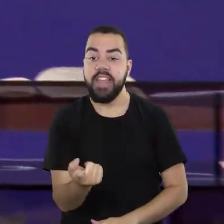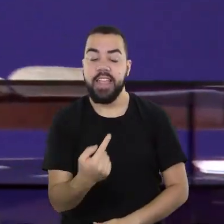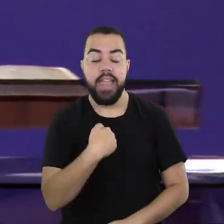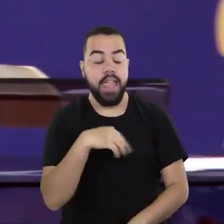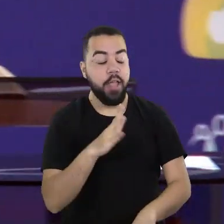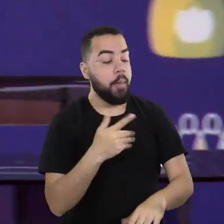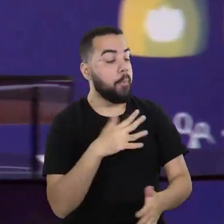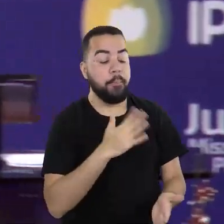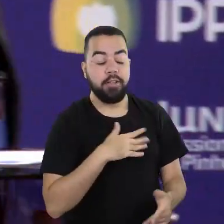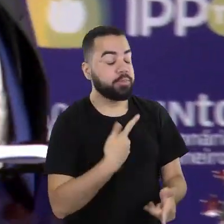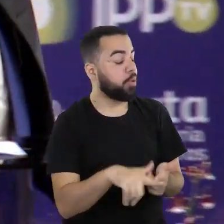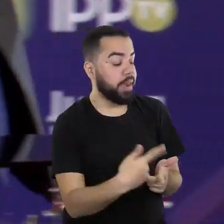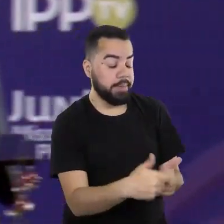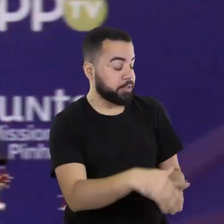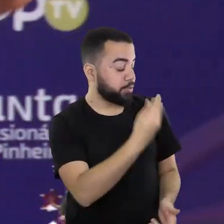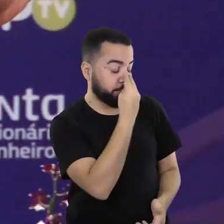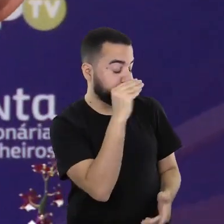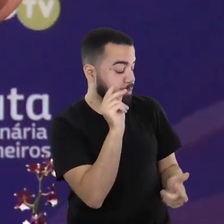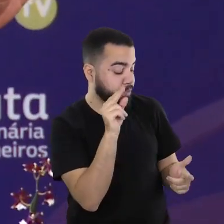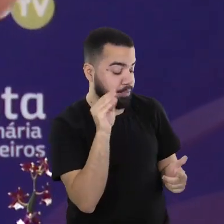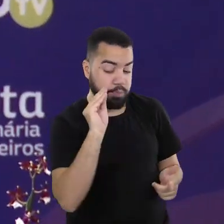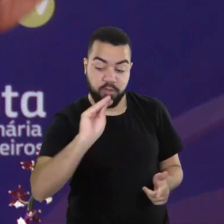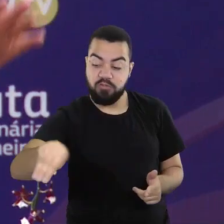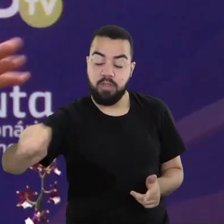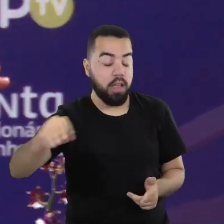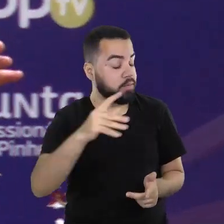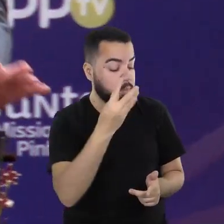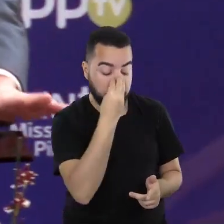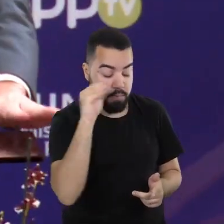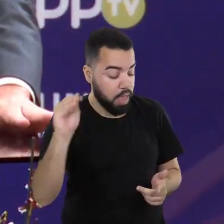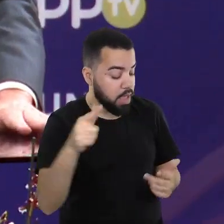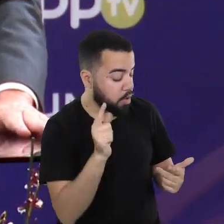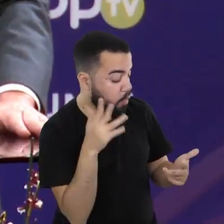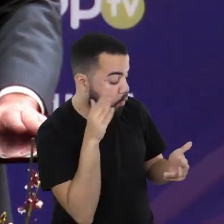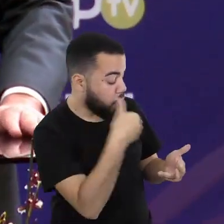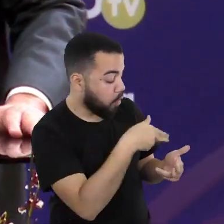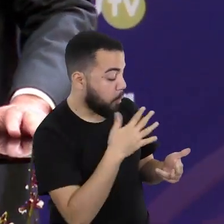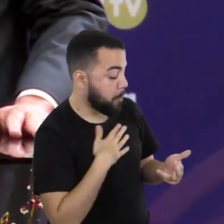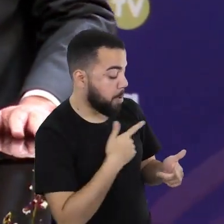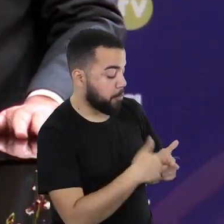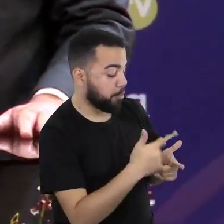meus problemas. Eu não estou nem aí, eu quero saber.